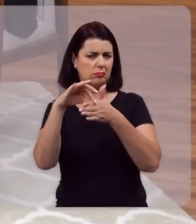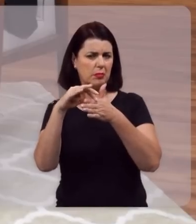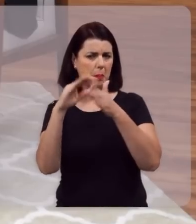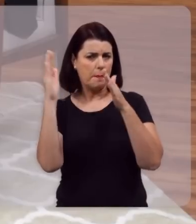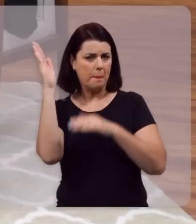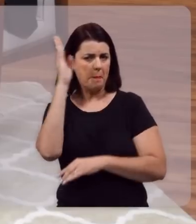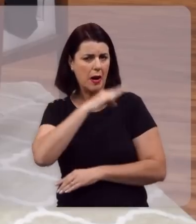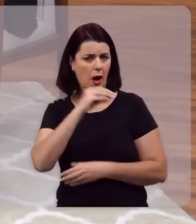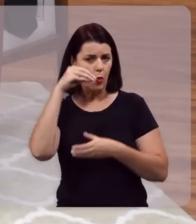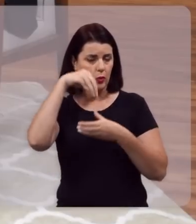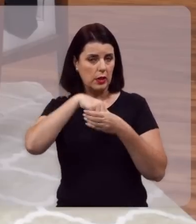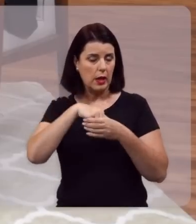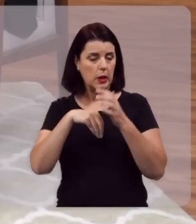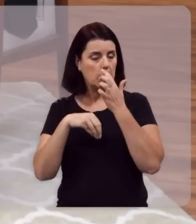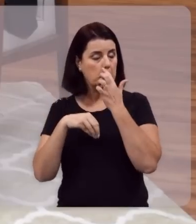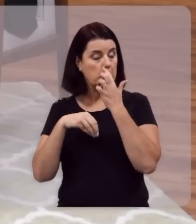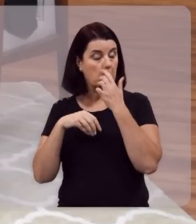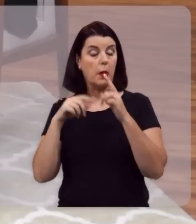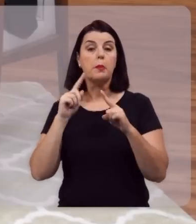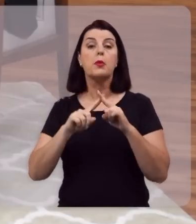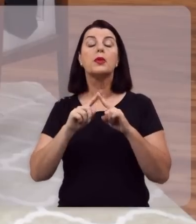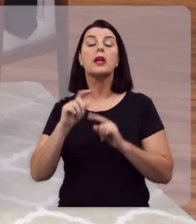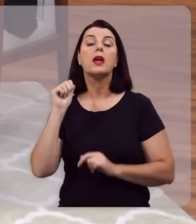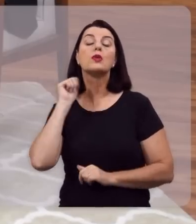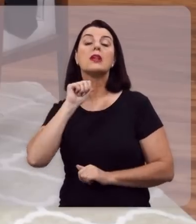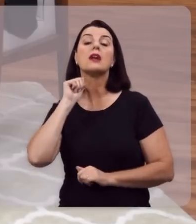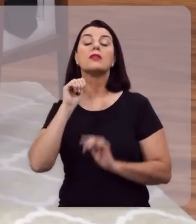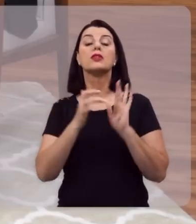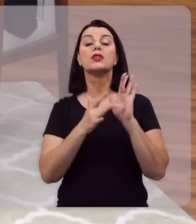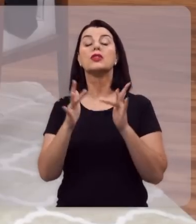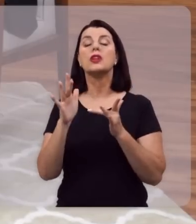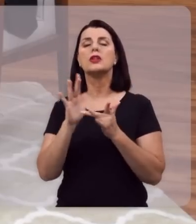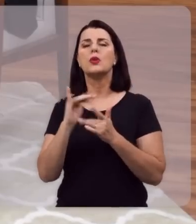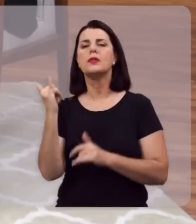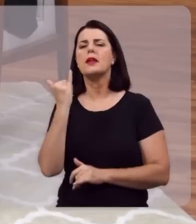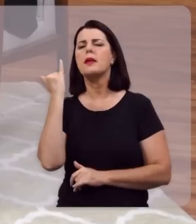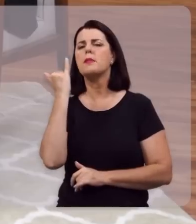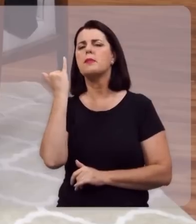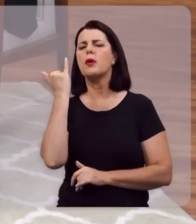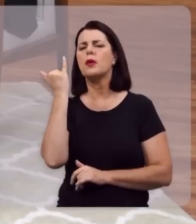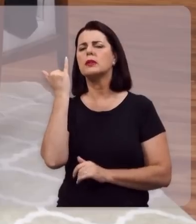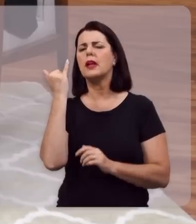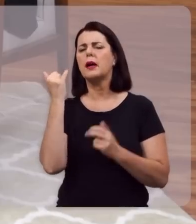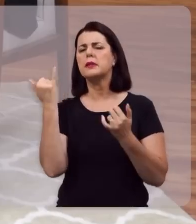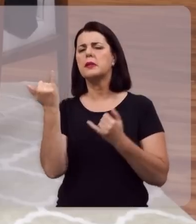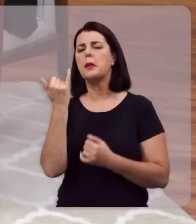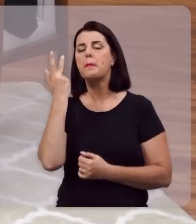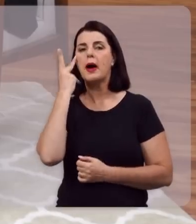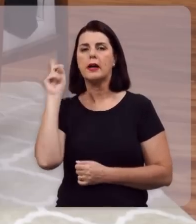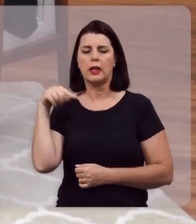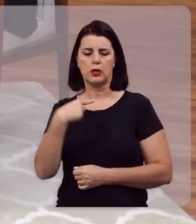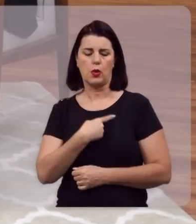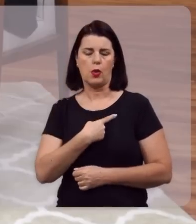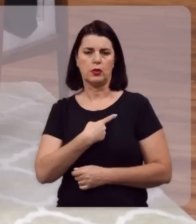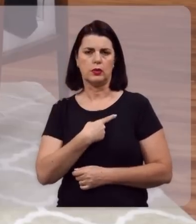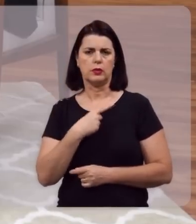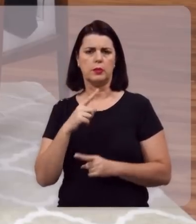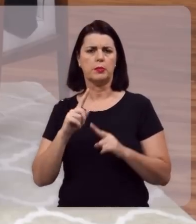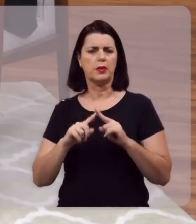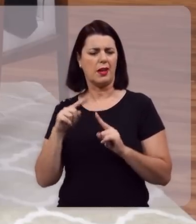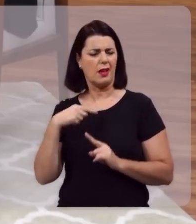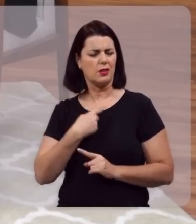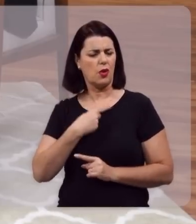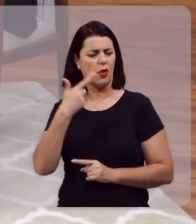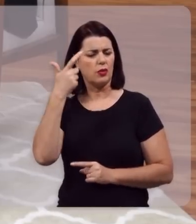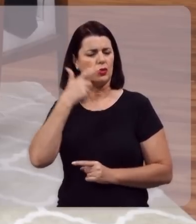ao mal, por que o sacrifício de Cristo é tão importante e fundamental para nós? Porque nós trazemos,